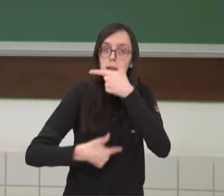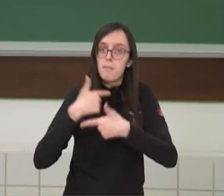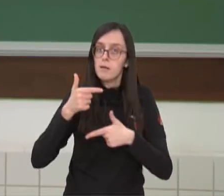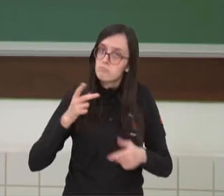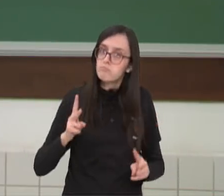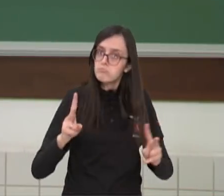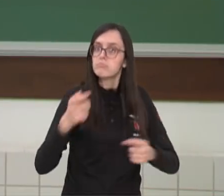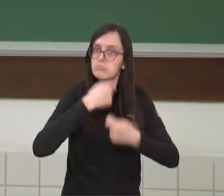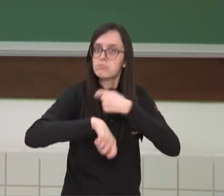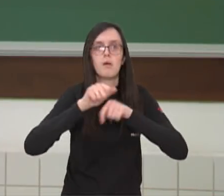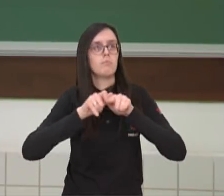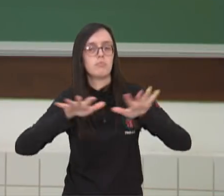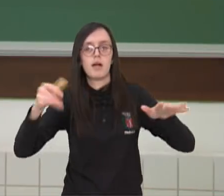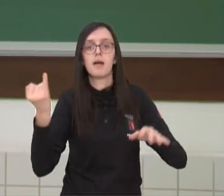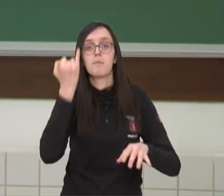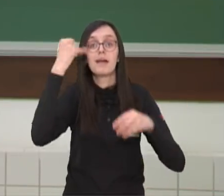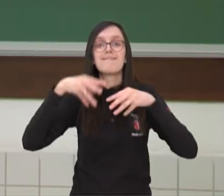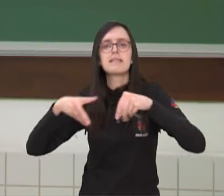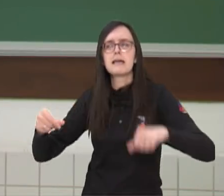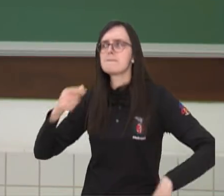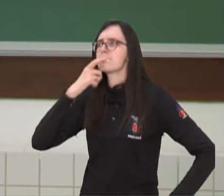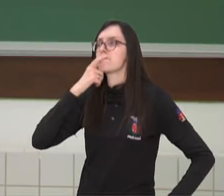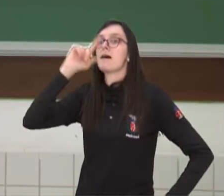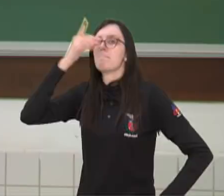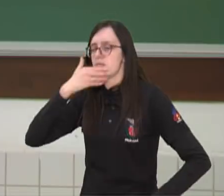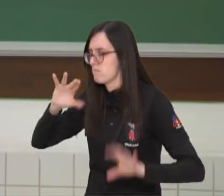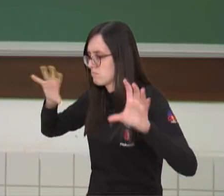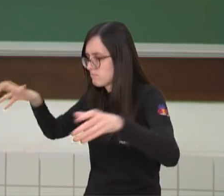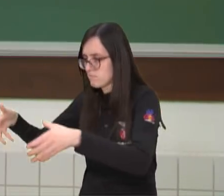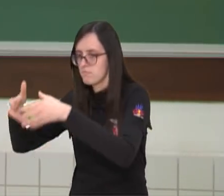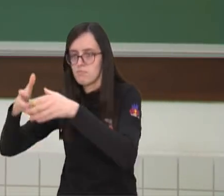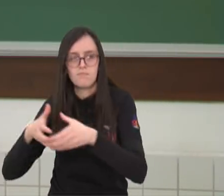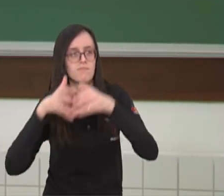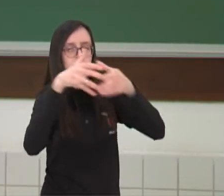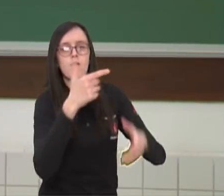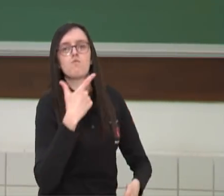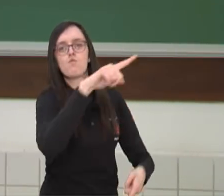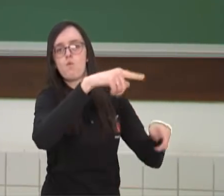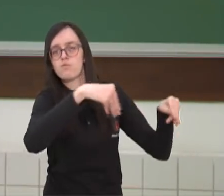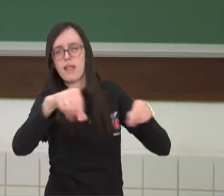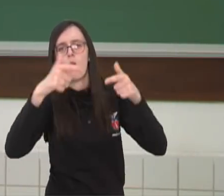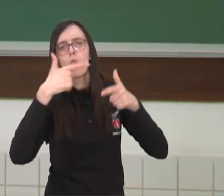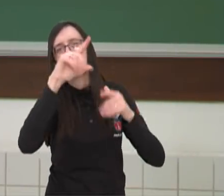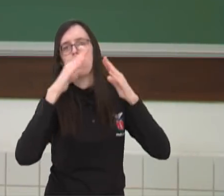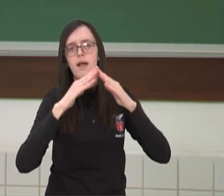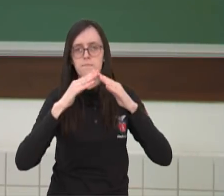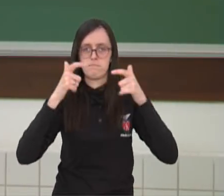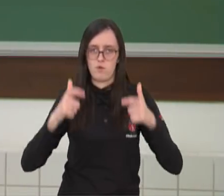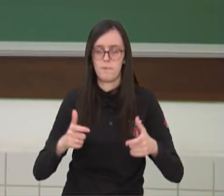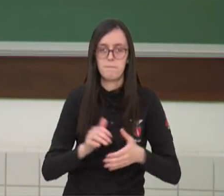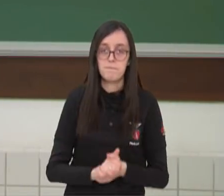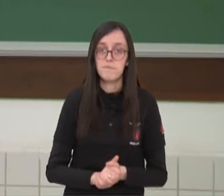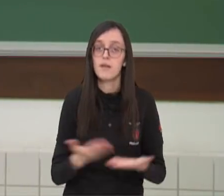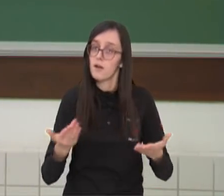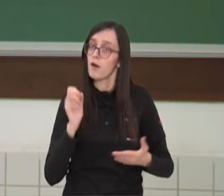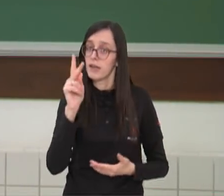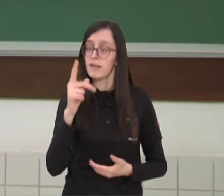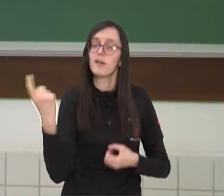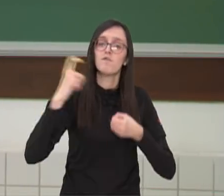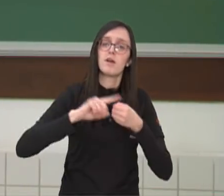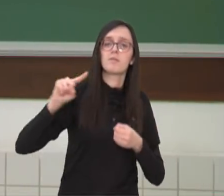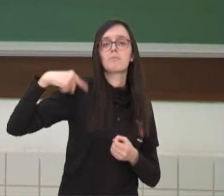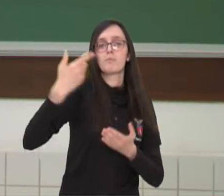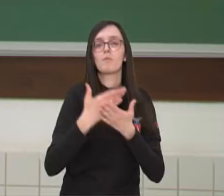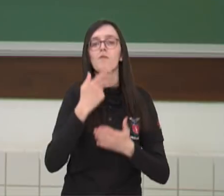econômica. Precisamos de algumas terras. Vamos deslocar essas tribos indígenas para outras terras. Ok? A gente volta na próxima